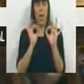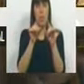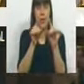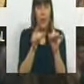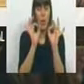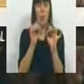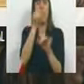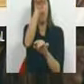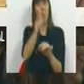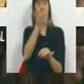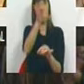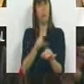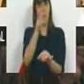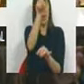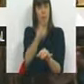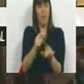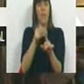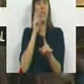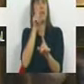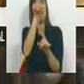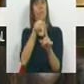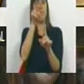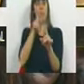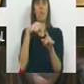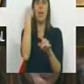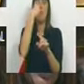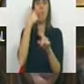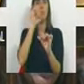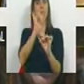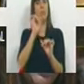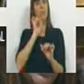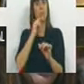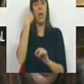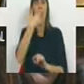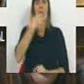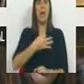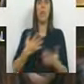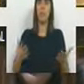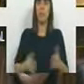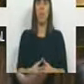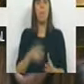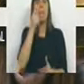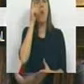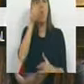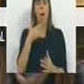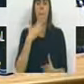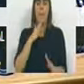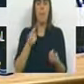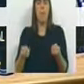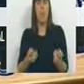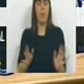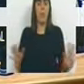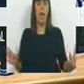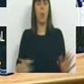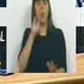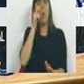para si. Foram buscá-lo a si porque viram em si, na sua reputação, na sua credibilidade, um homem moderado,